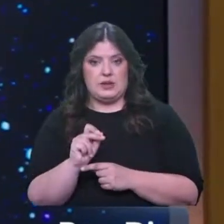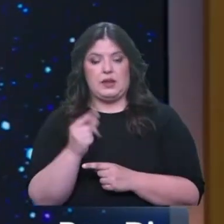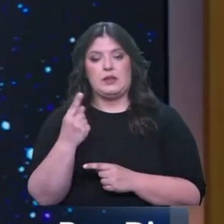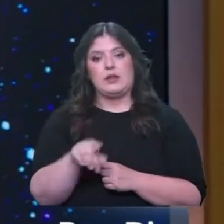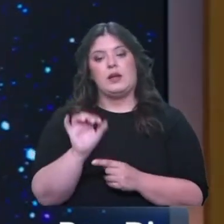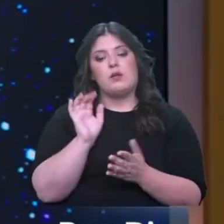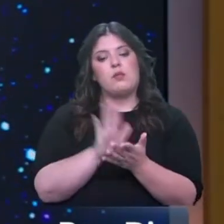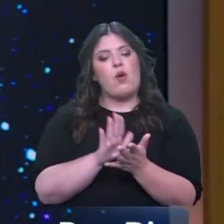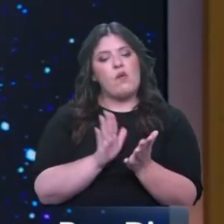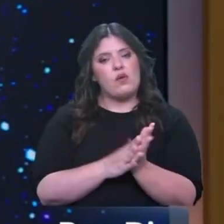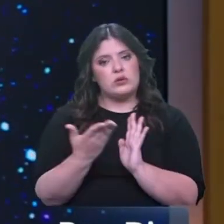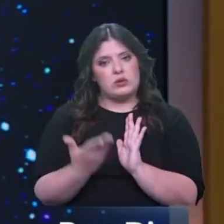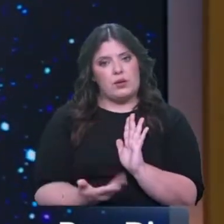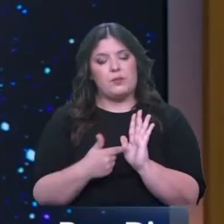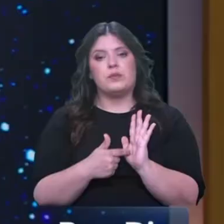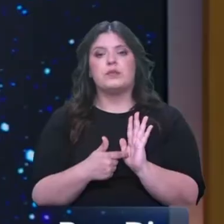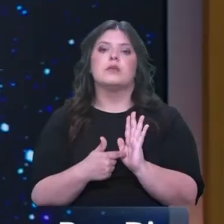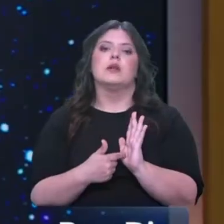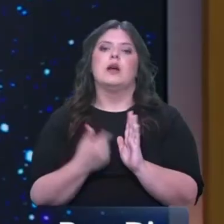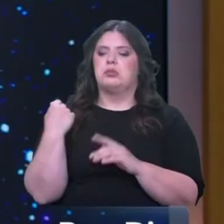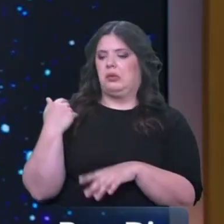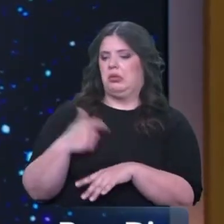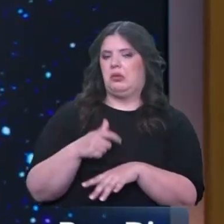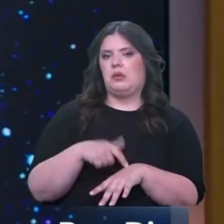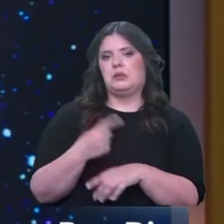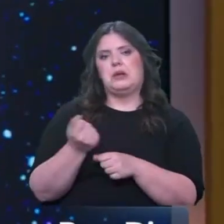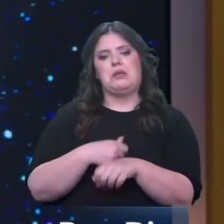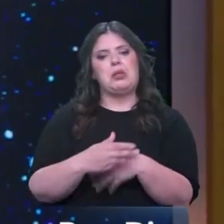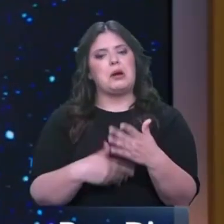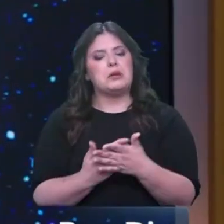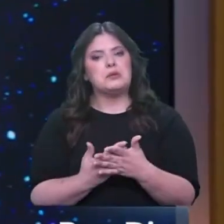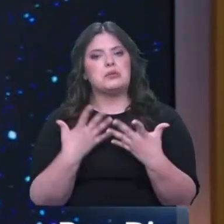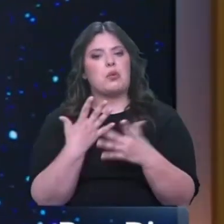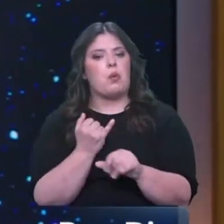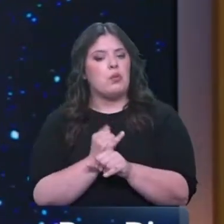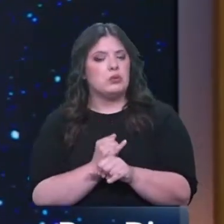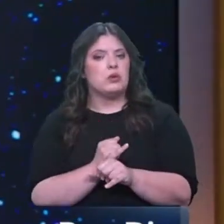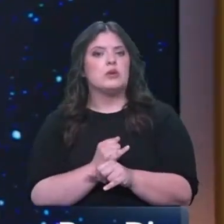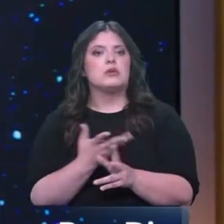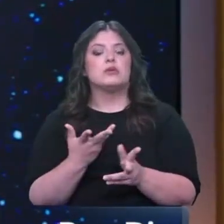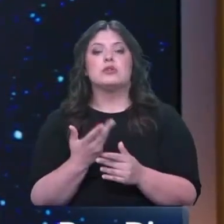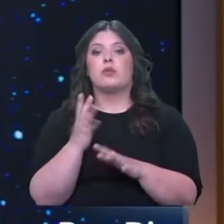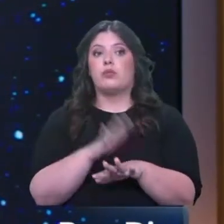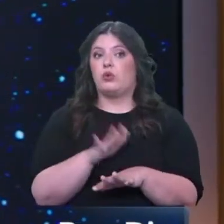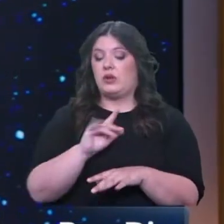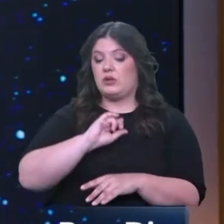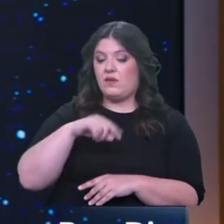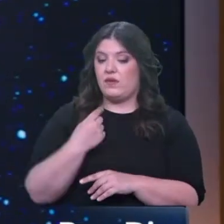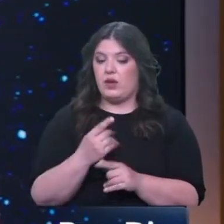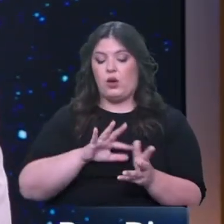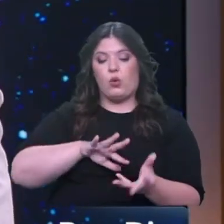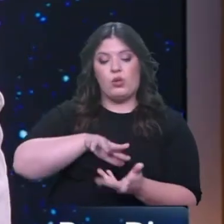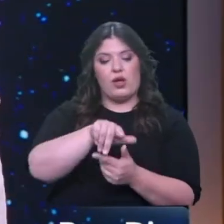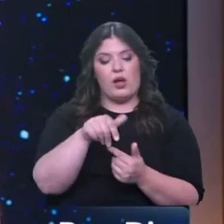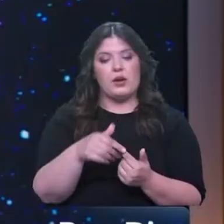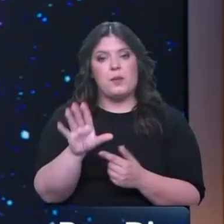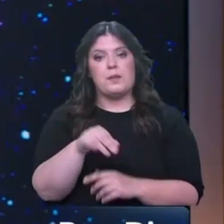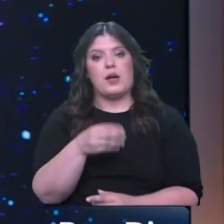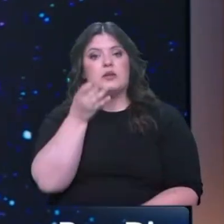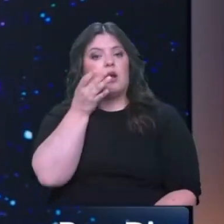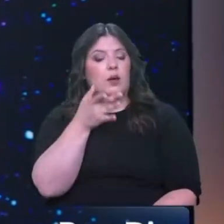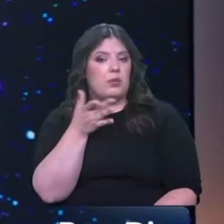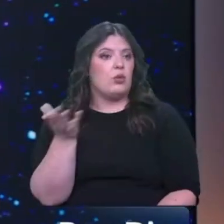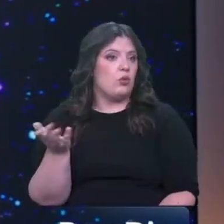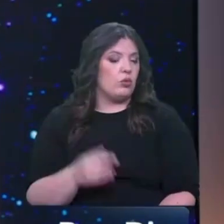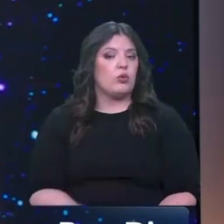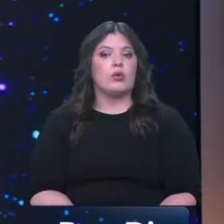ali provas de que recentemente teve interações com outras galáxias e, portanto, deveria rodar muito mais